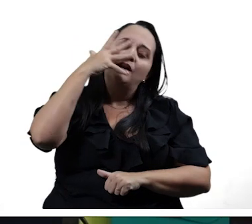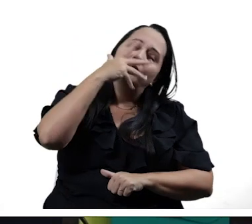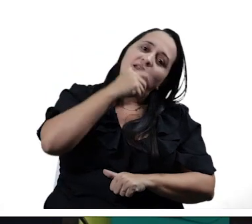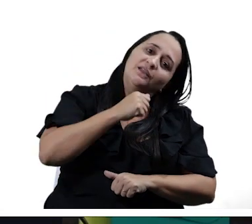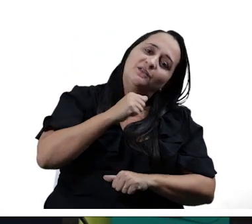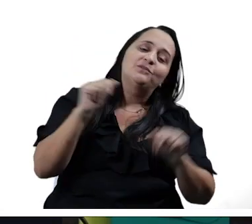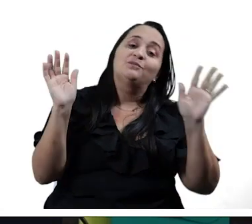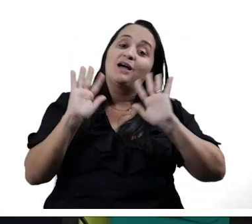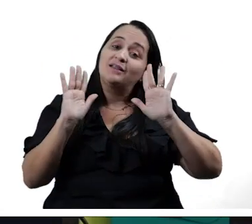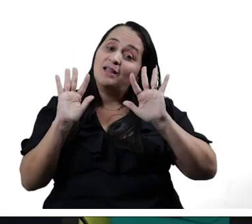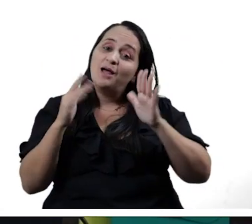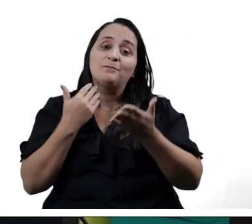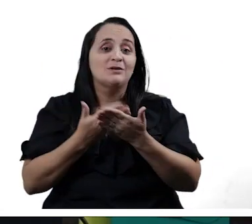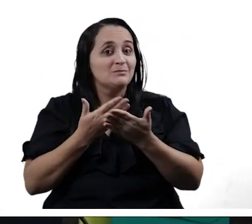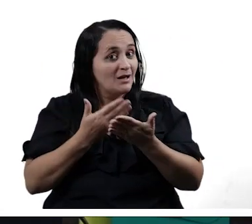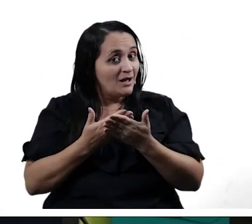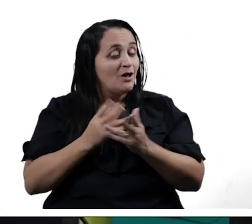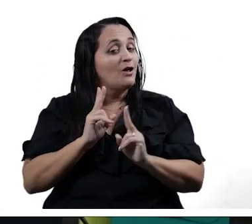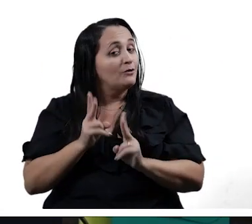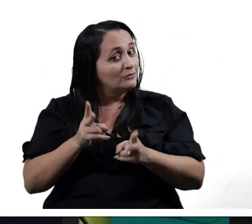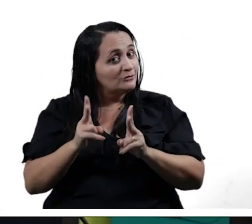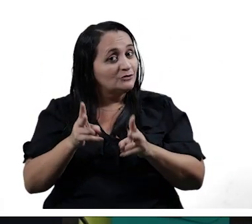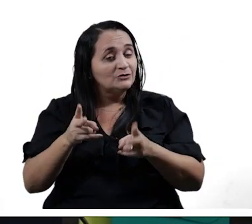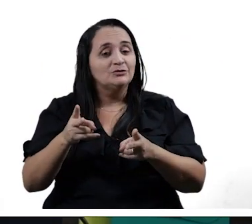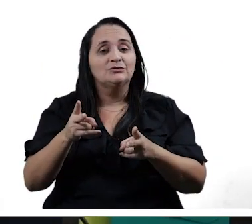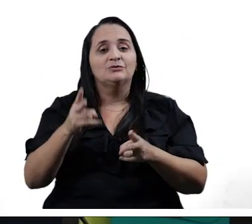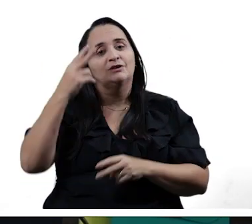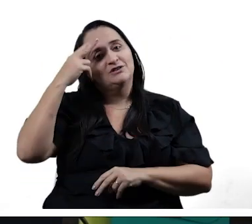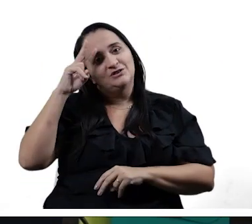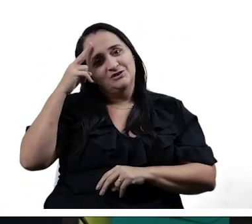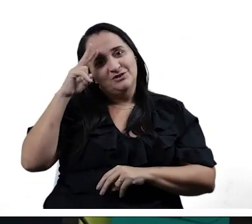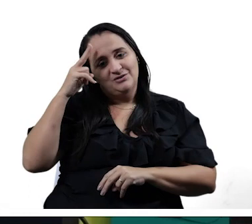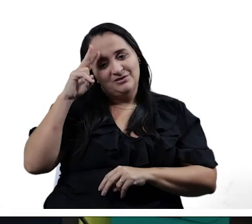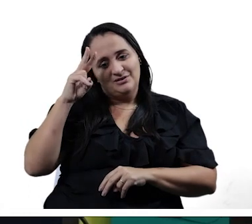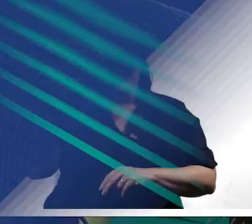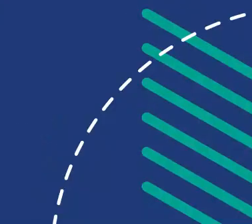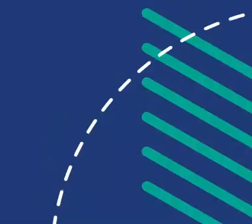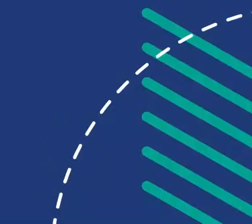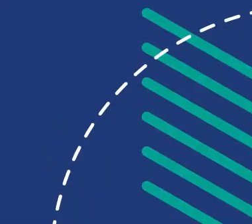aula, onde vamos continuar as nossas histórias. Um beijo!